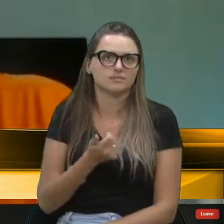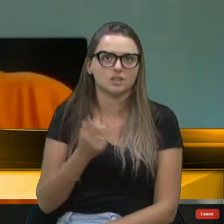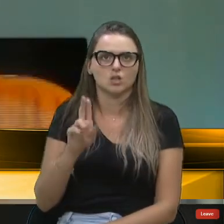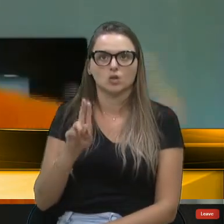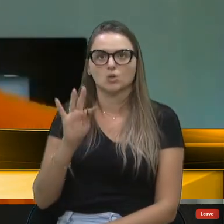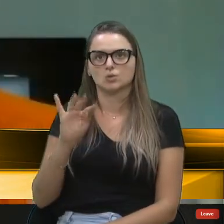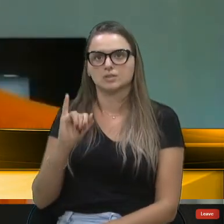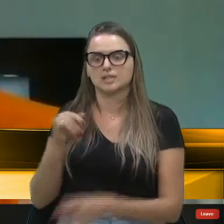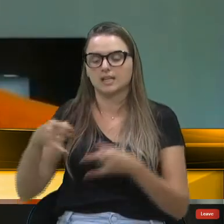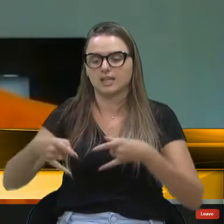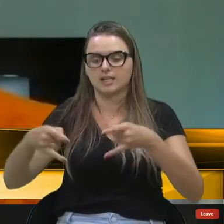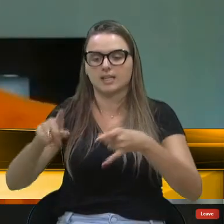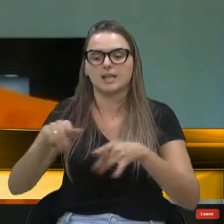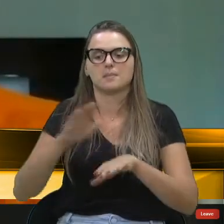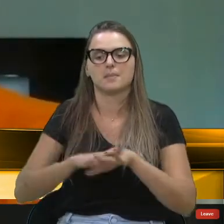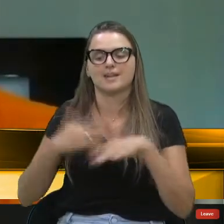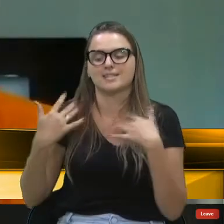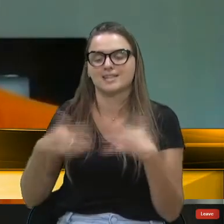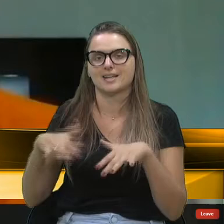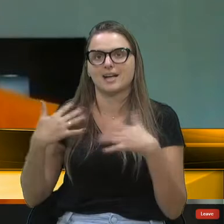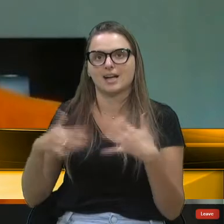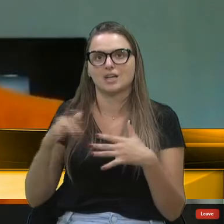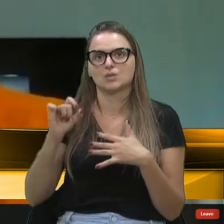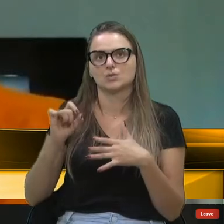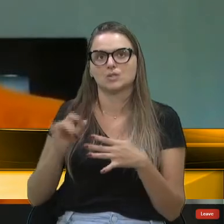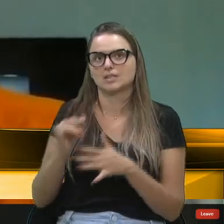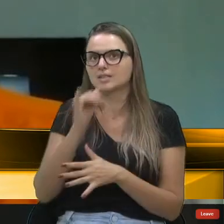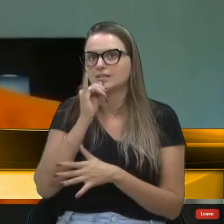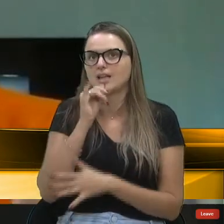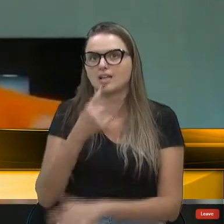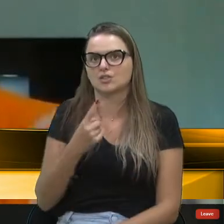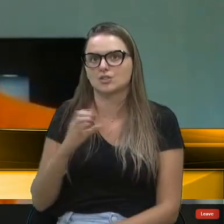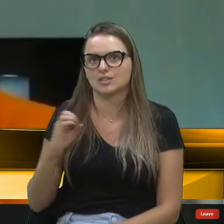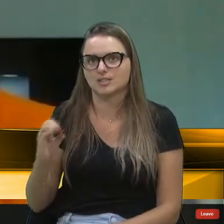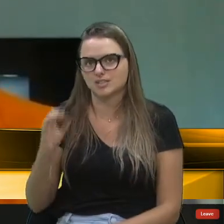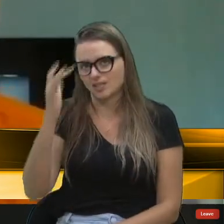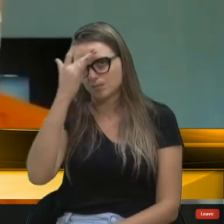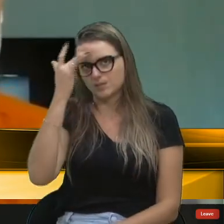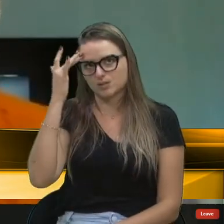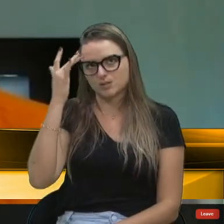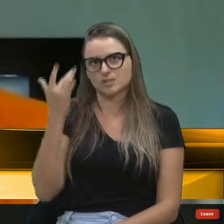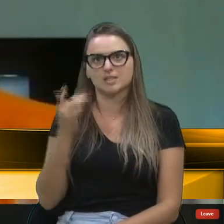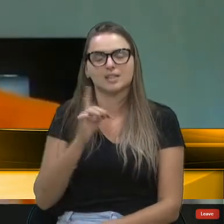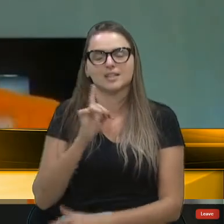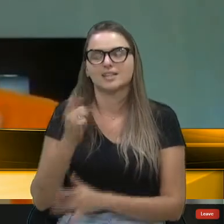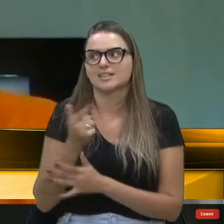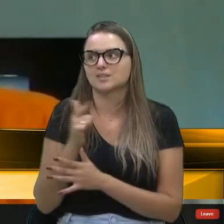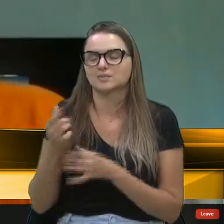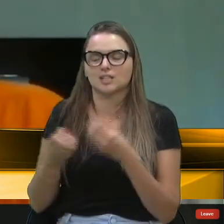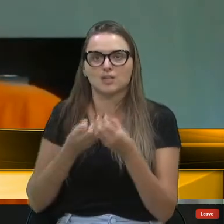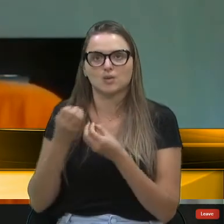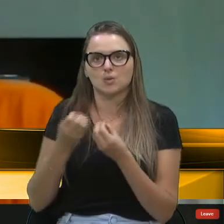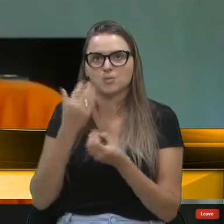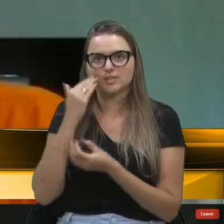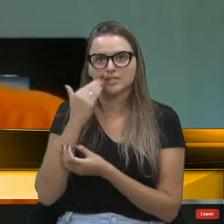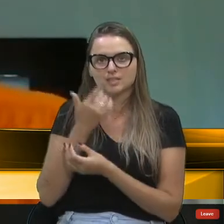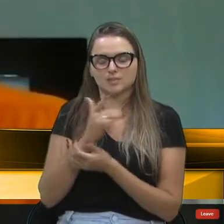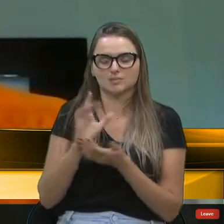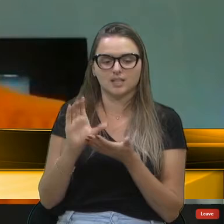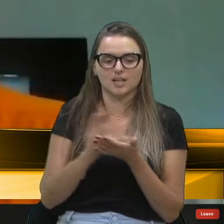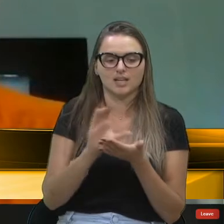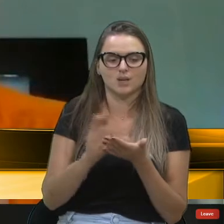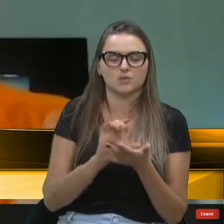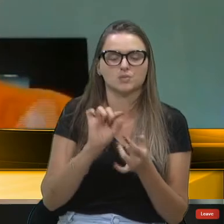custa muito mais do que a gente testar 100 pessoas na rua. Não faz sentido nós não destinar recursos